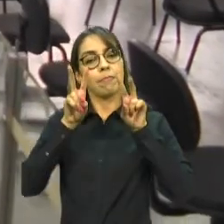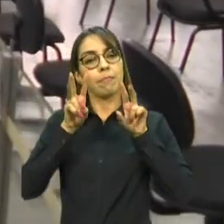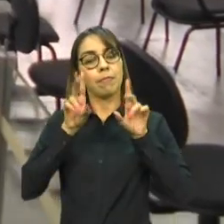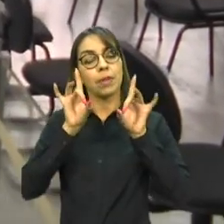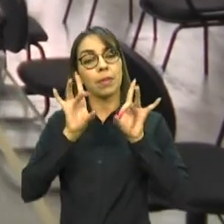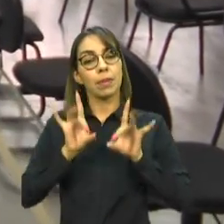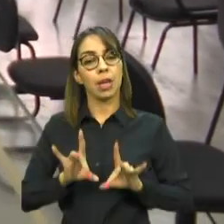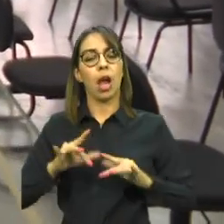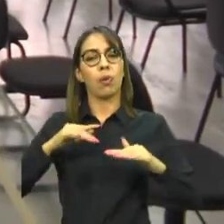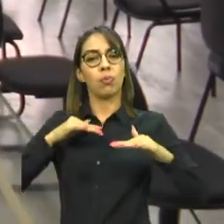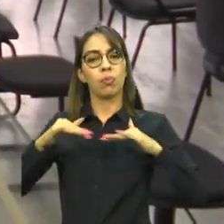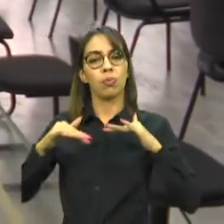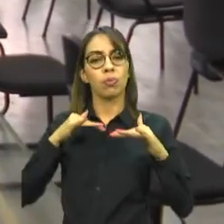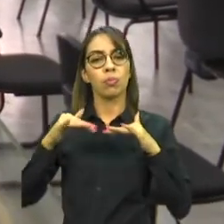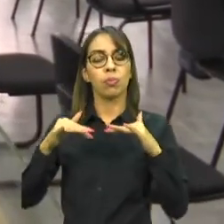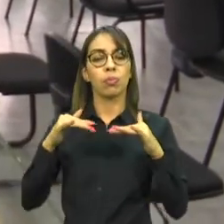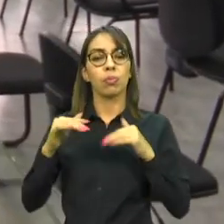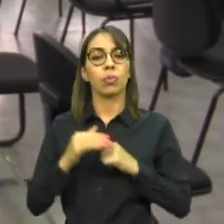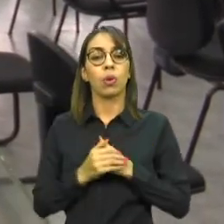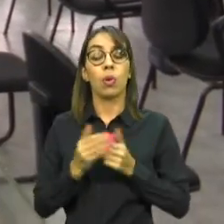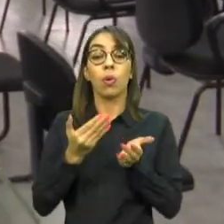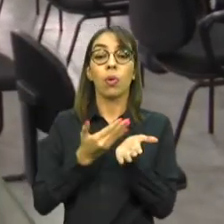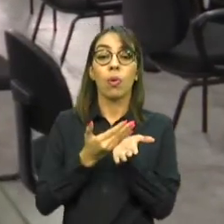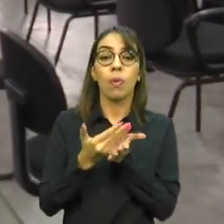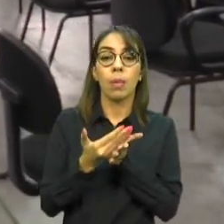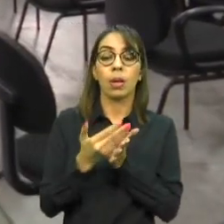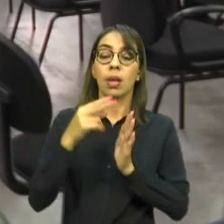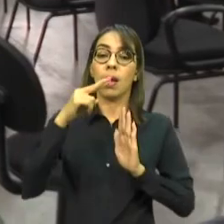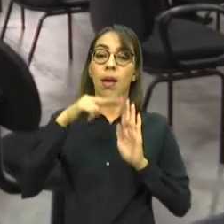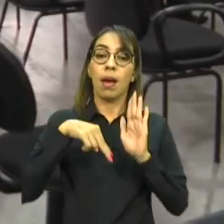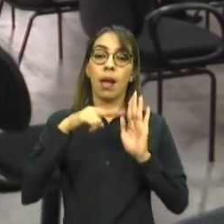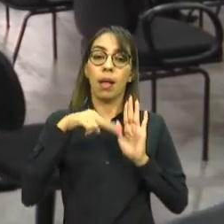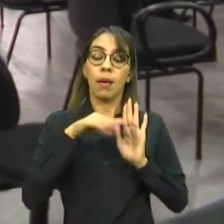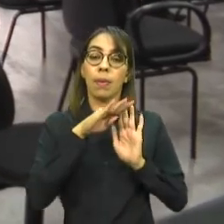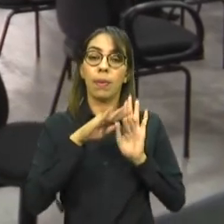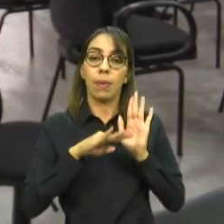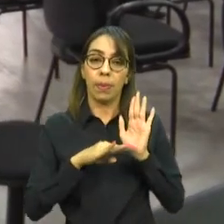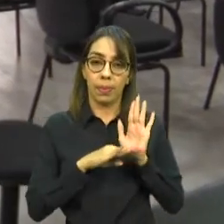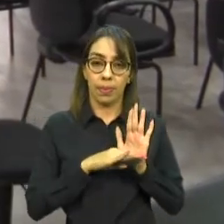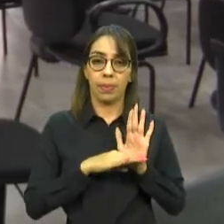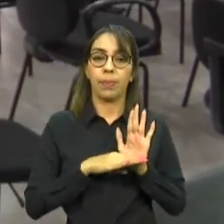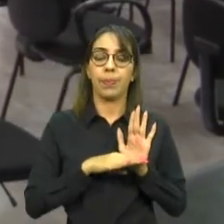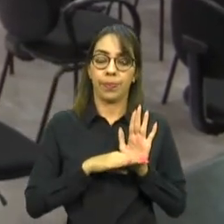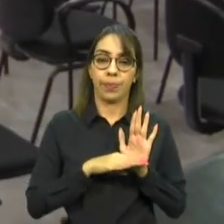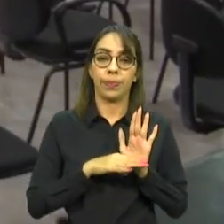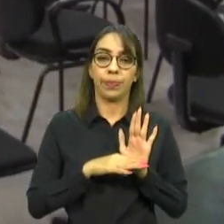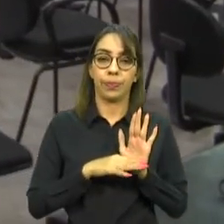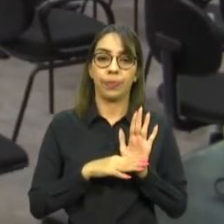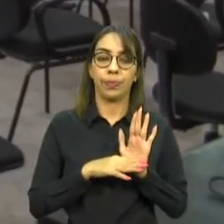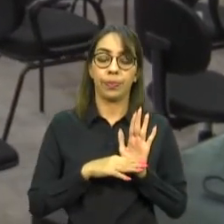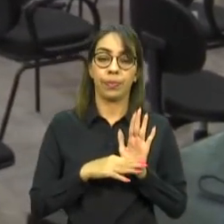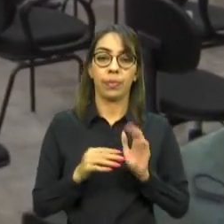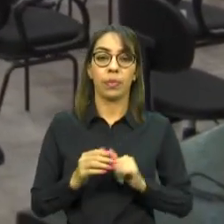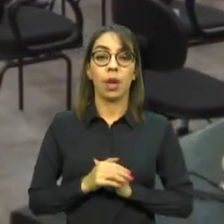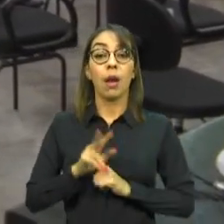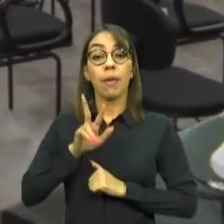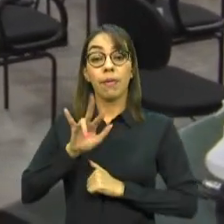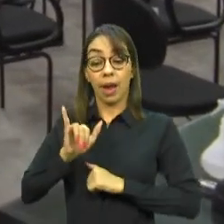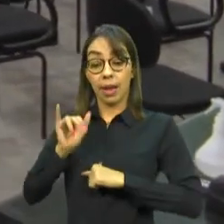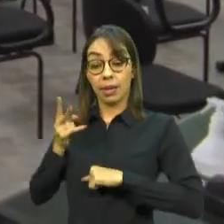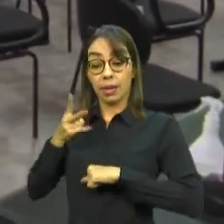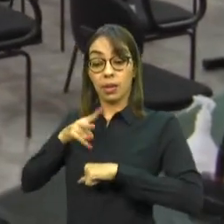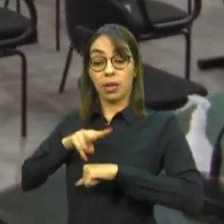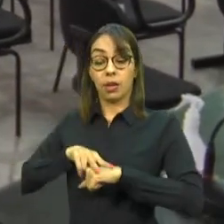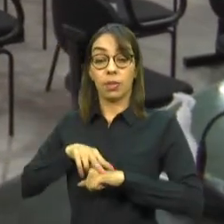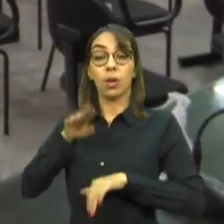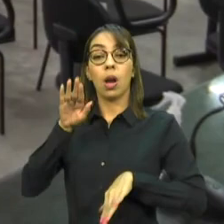teremos inicialmente a leitura do expediente de uma sessão ordinária. Ela será híbrida, né, os deputados participarão presencialmente